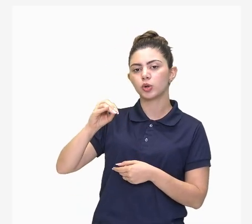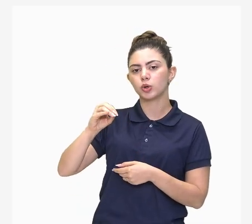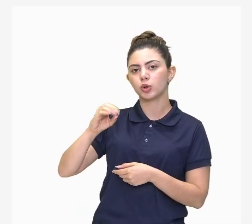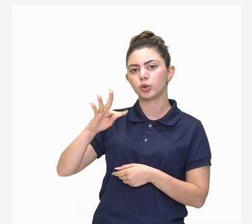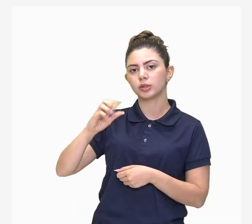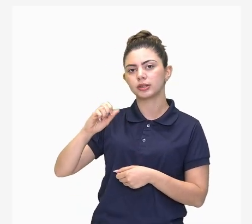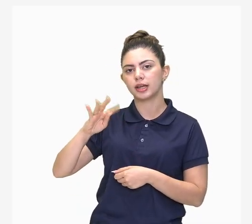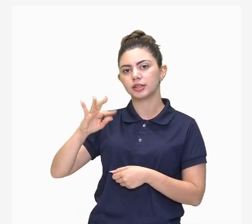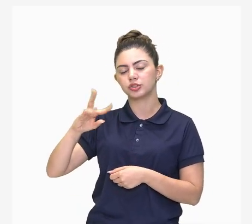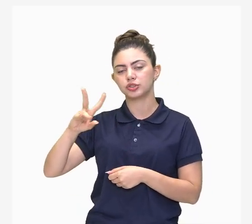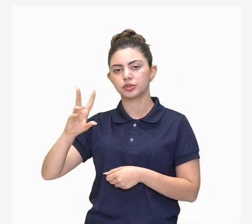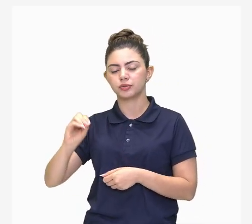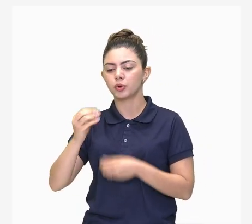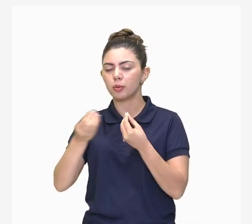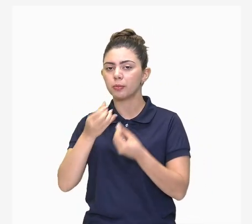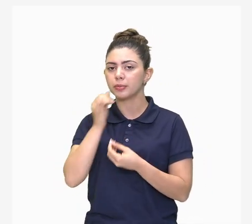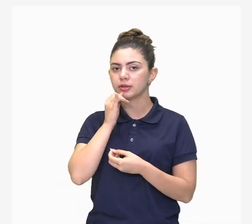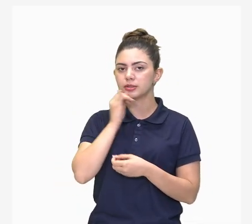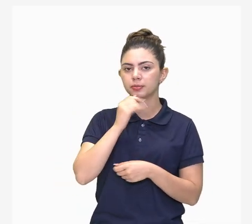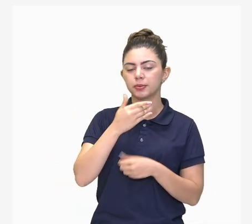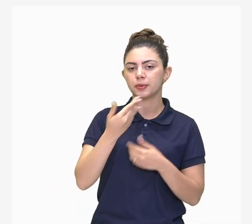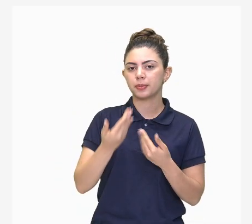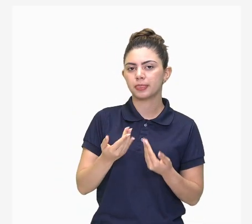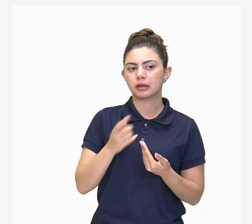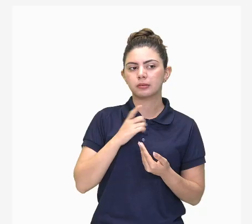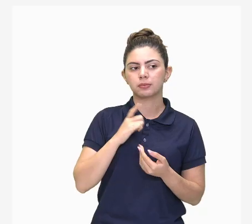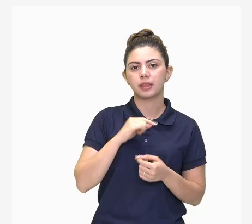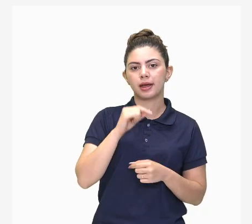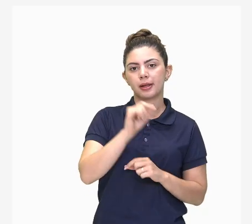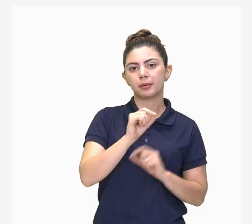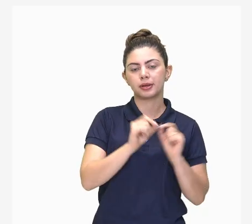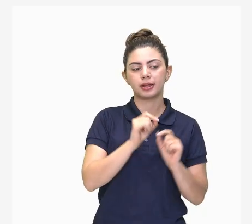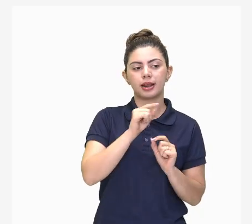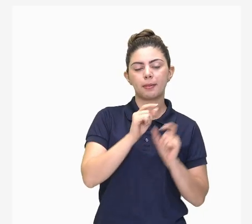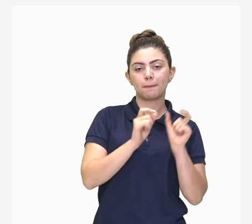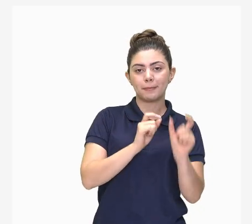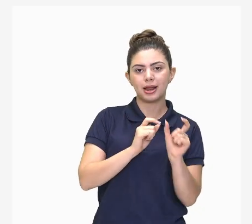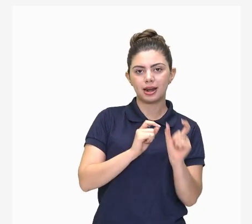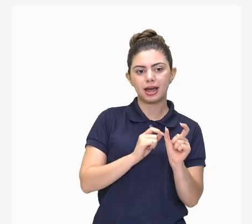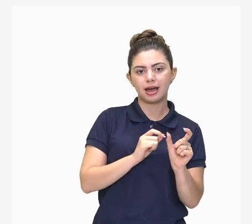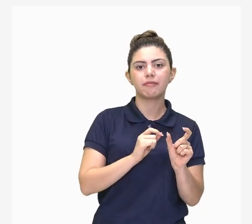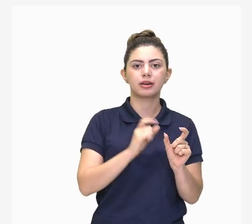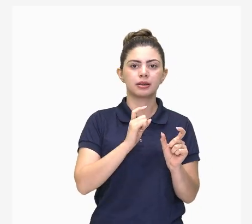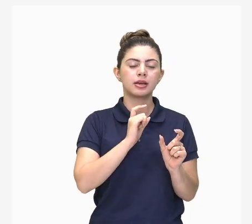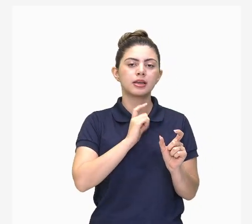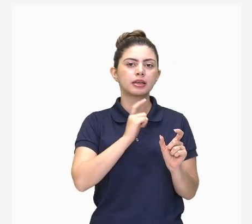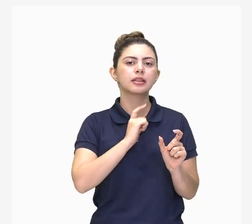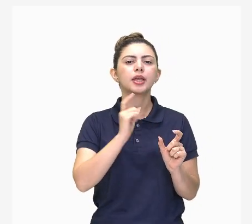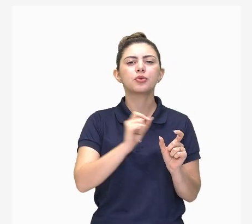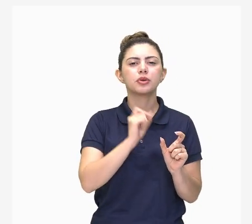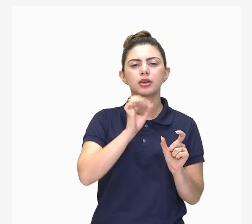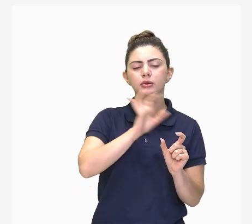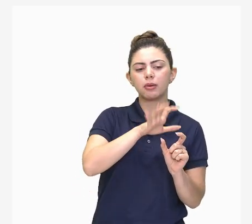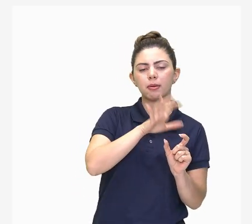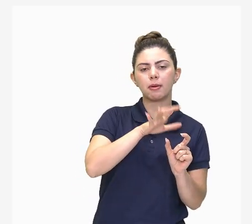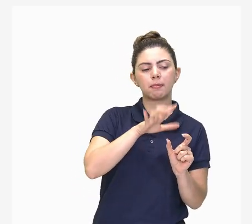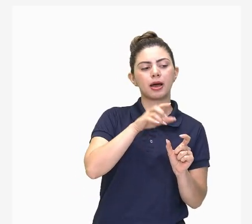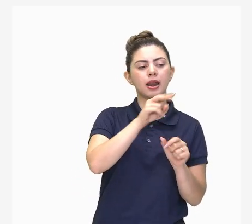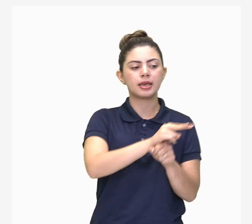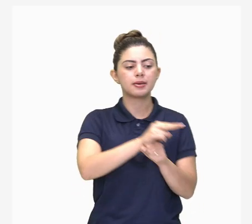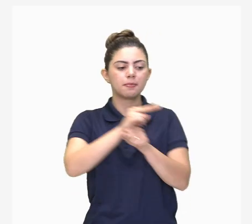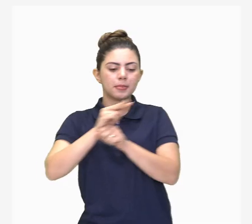uma palavra lá do sentido denotativo, mas trazendo uma imagem